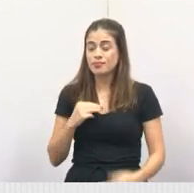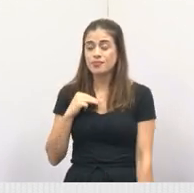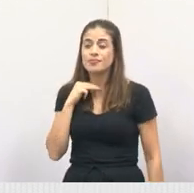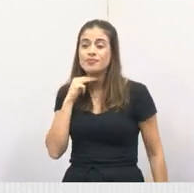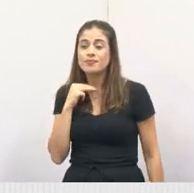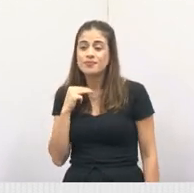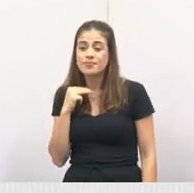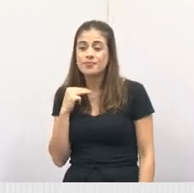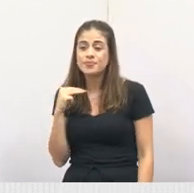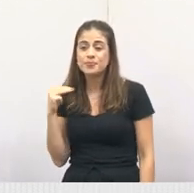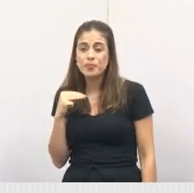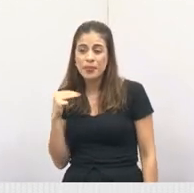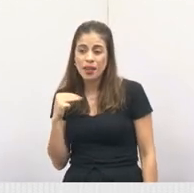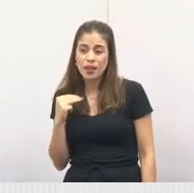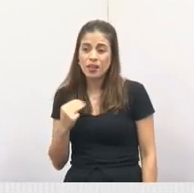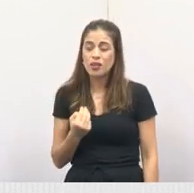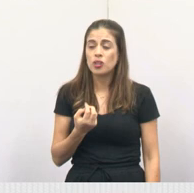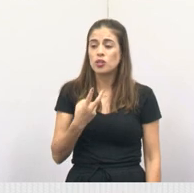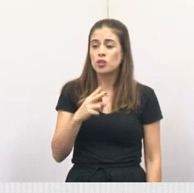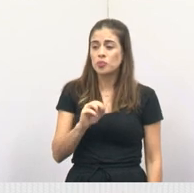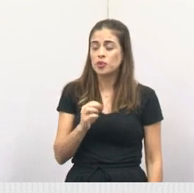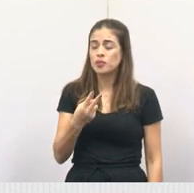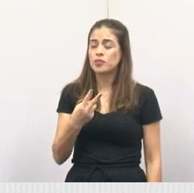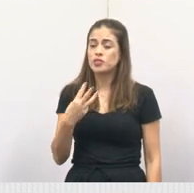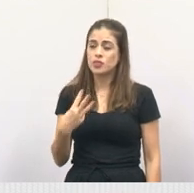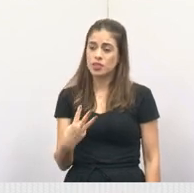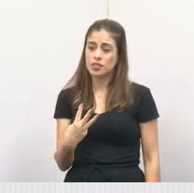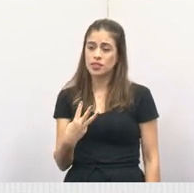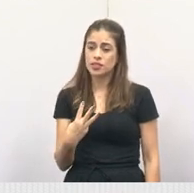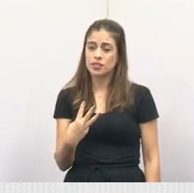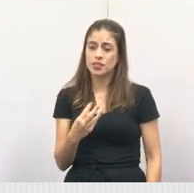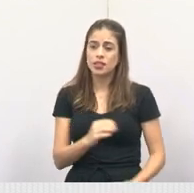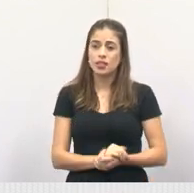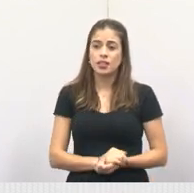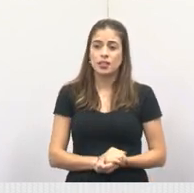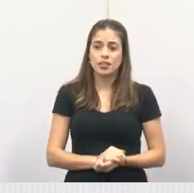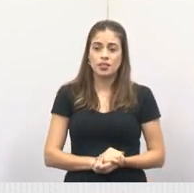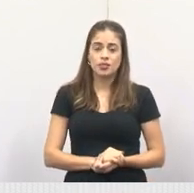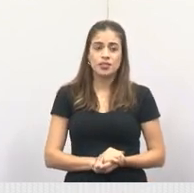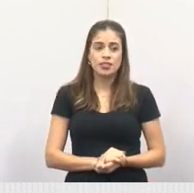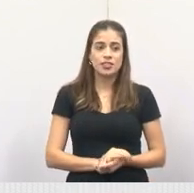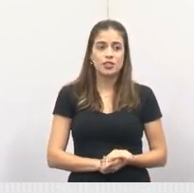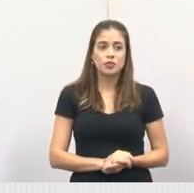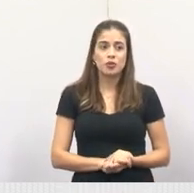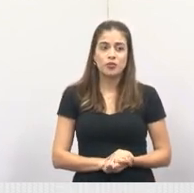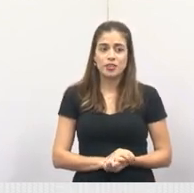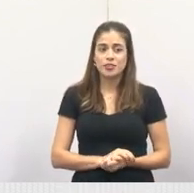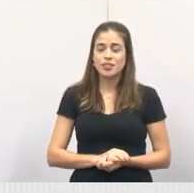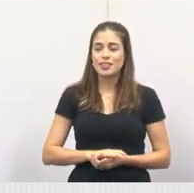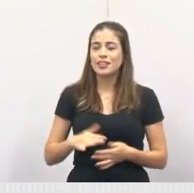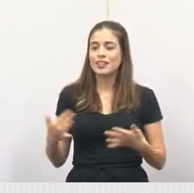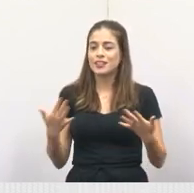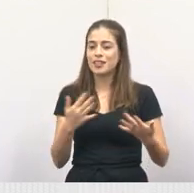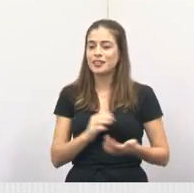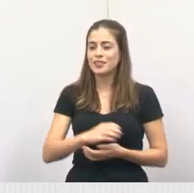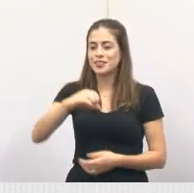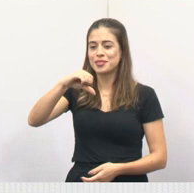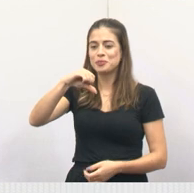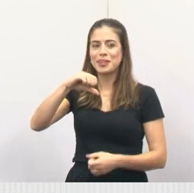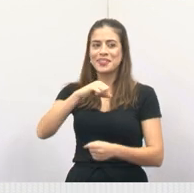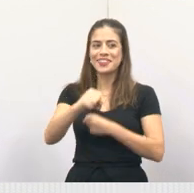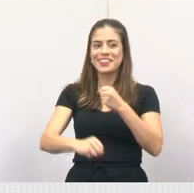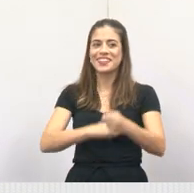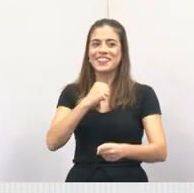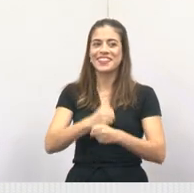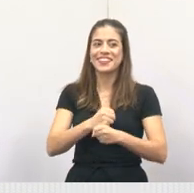2023 ou seja nove anos nove anos repito aqui nove anos e